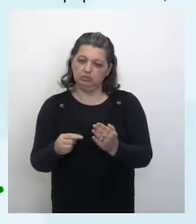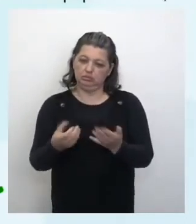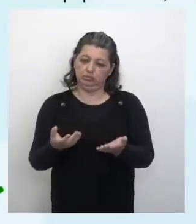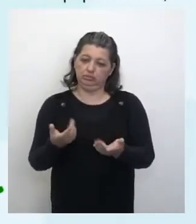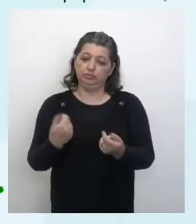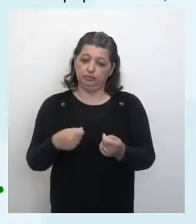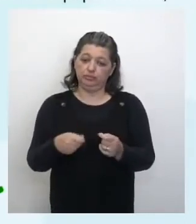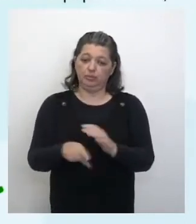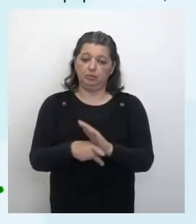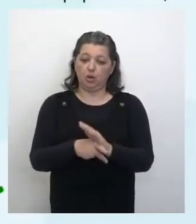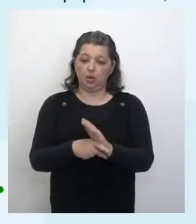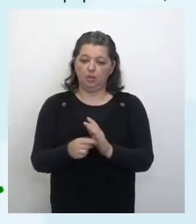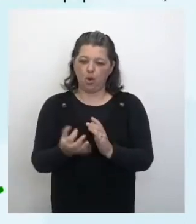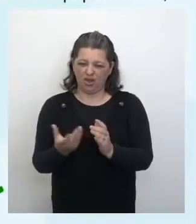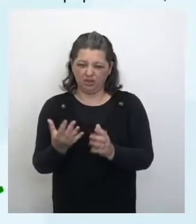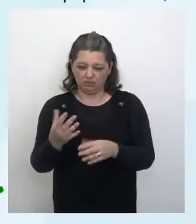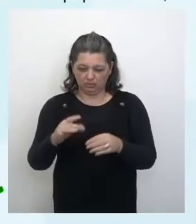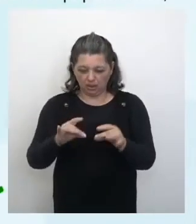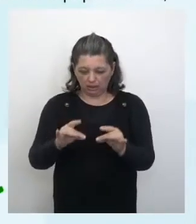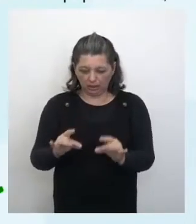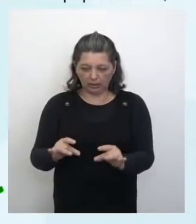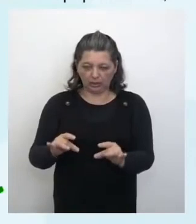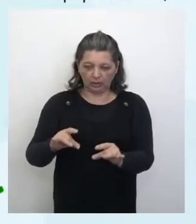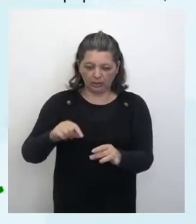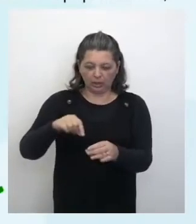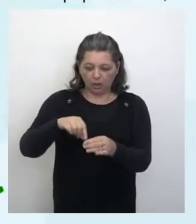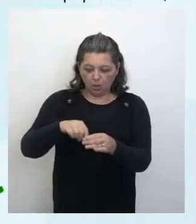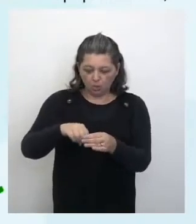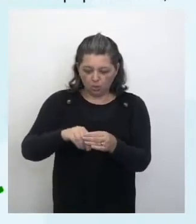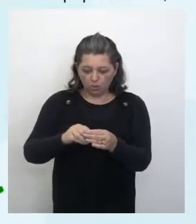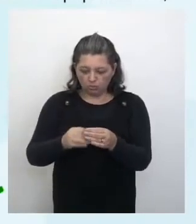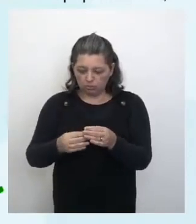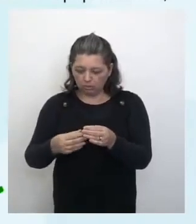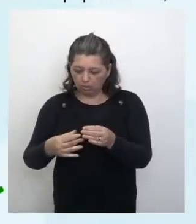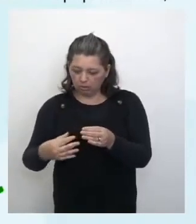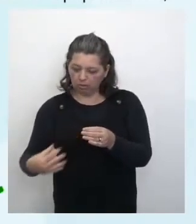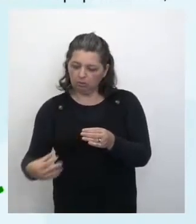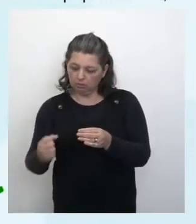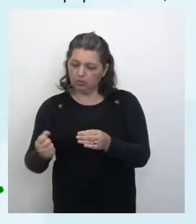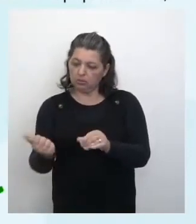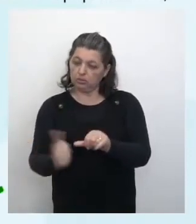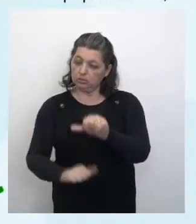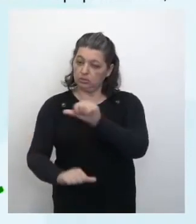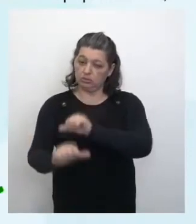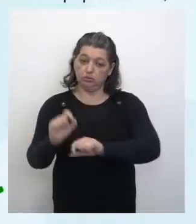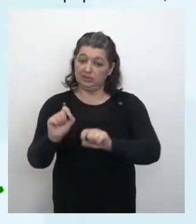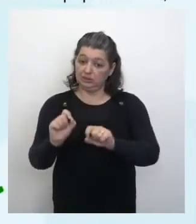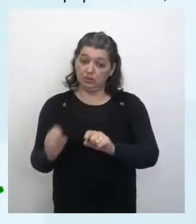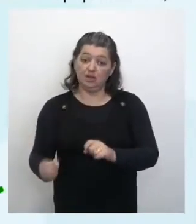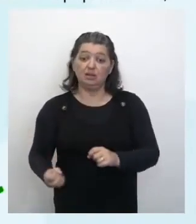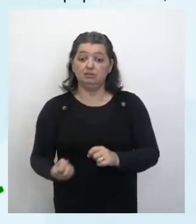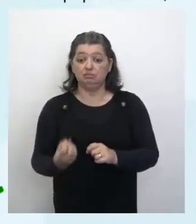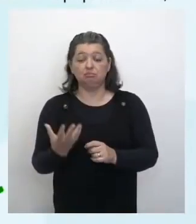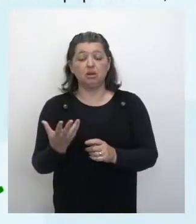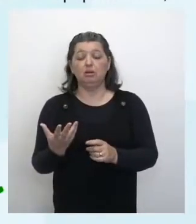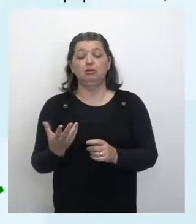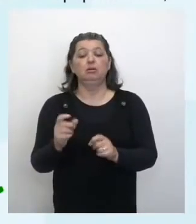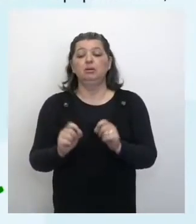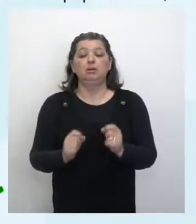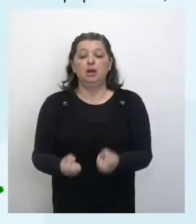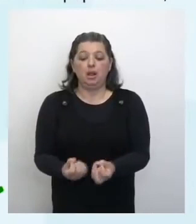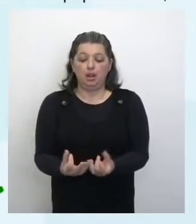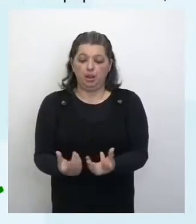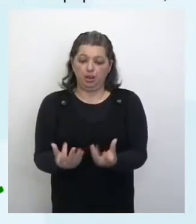rachadura, o líquido combustível ele pode vazar, e isso pode gerar um incêndio ou alteração do meu reagente,